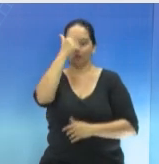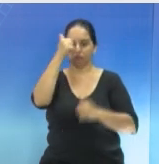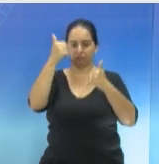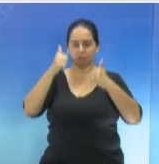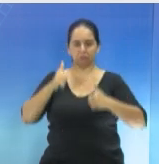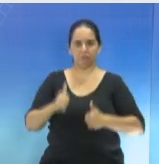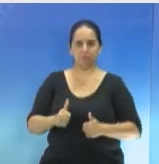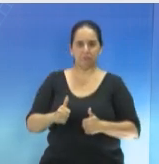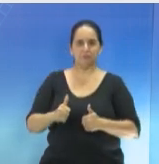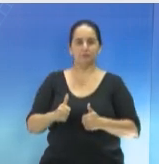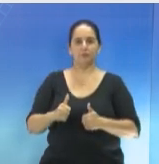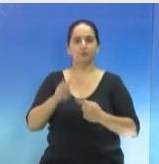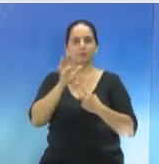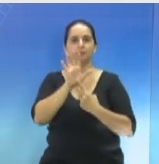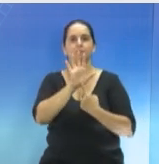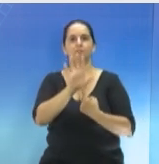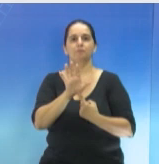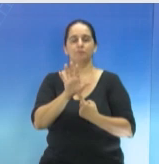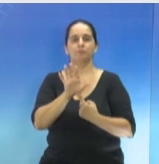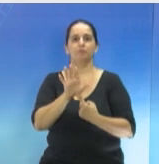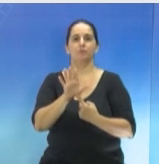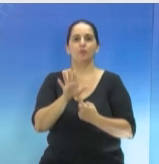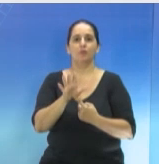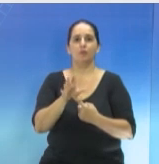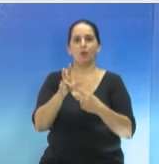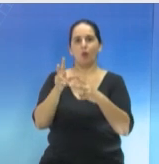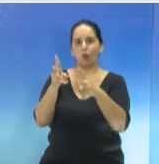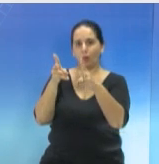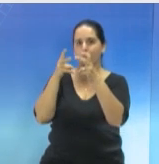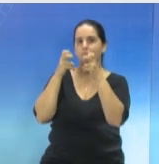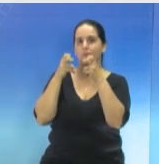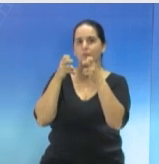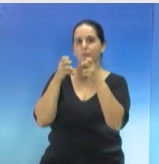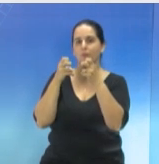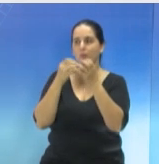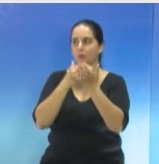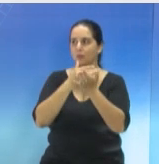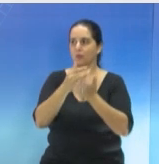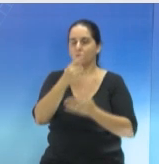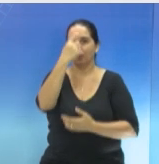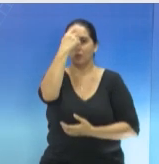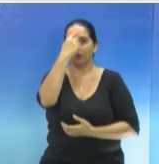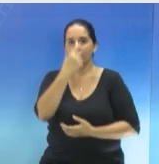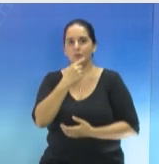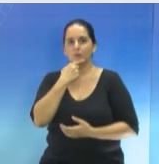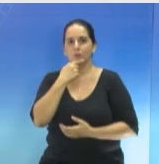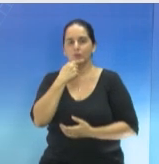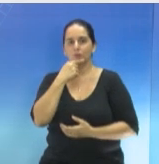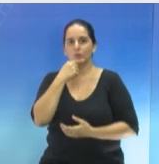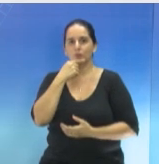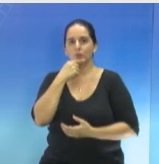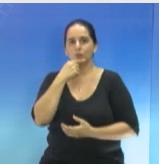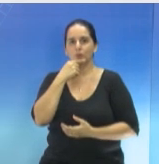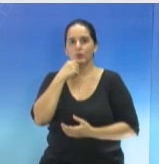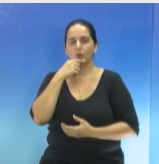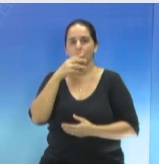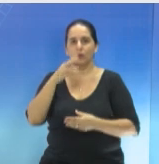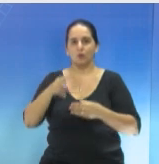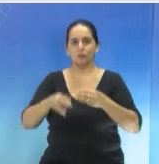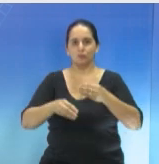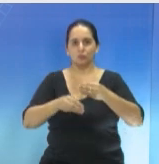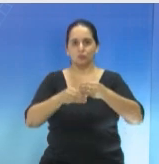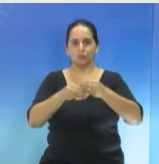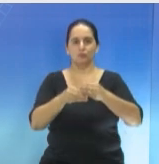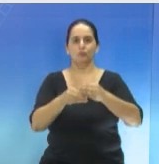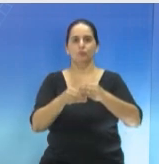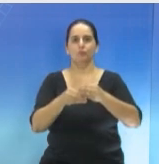digital. E vocês observam, então, olhe só no início, resumo. Então,